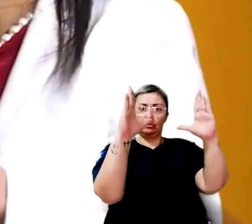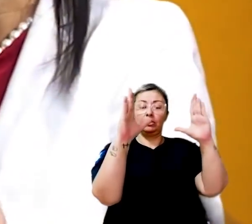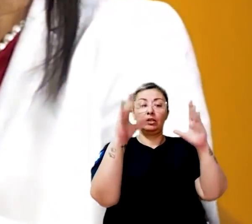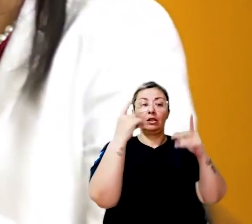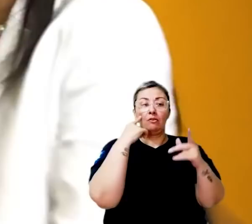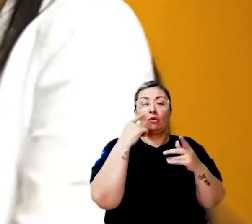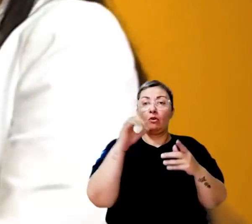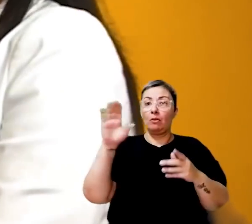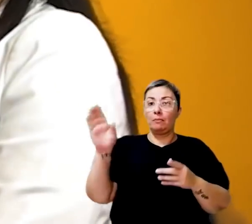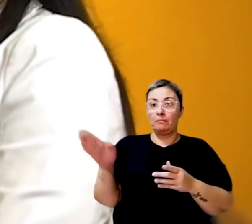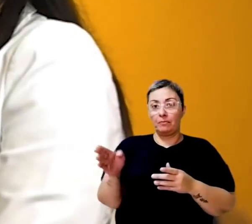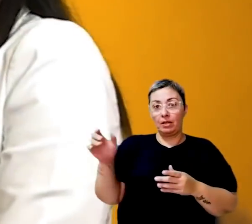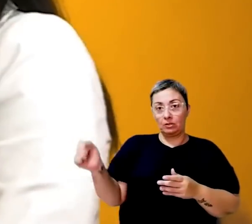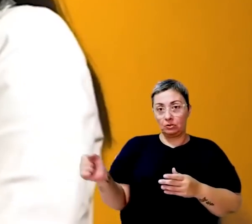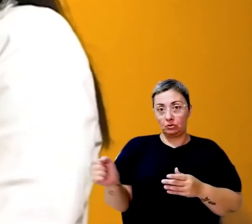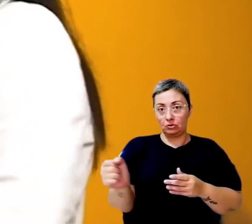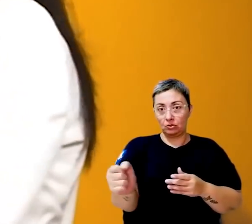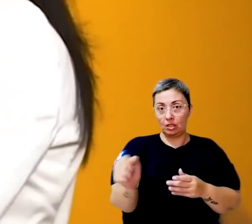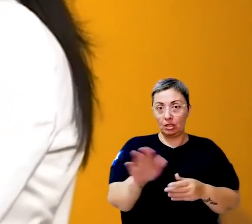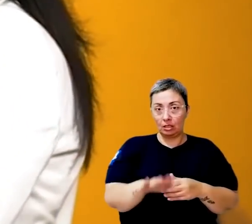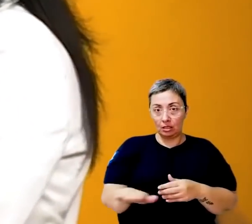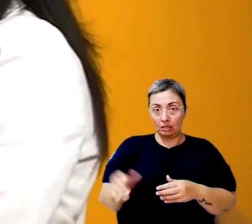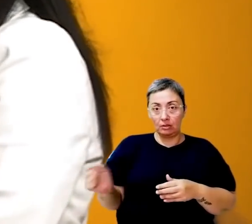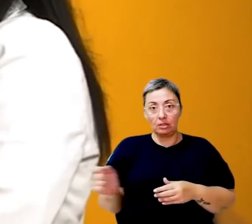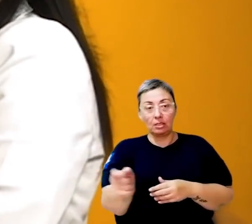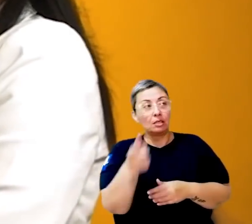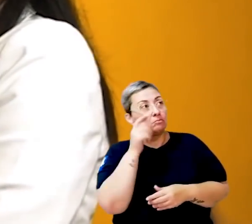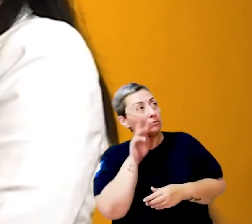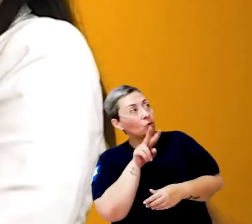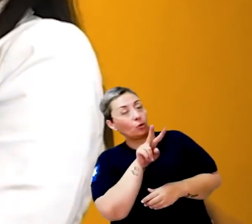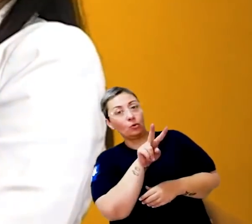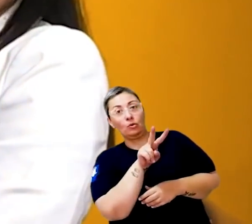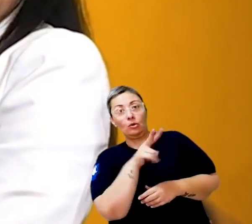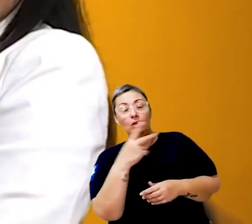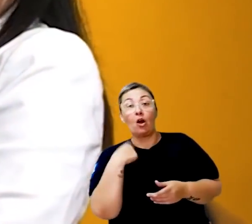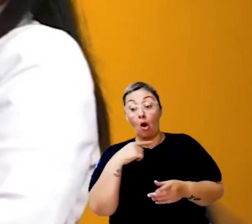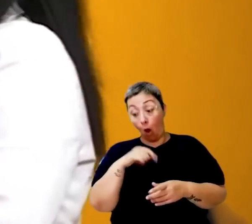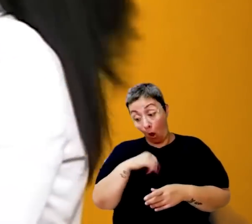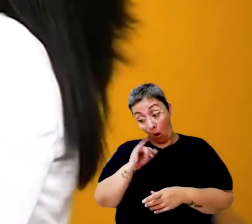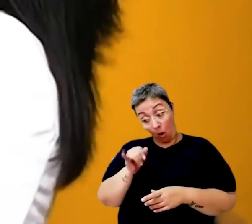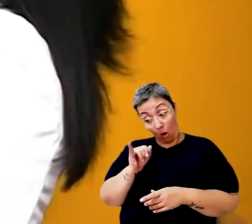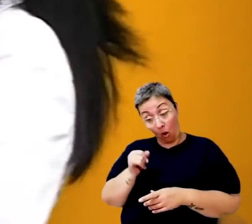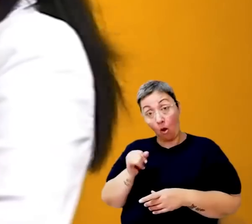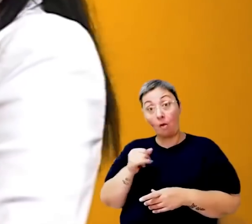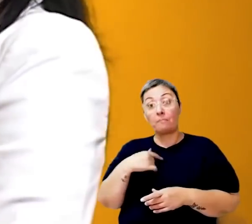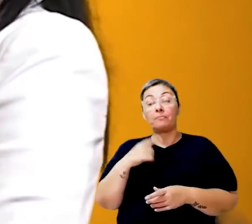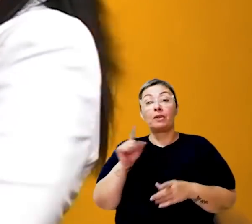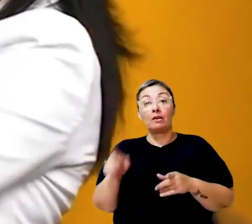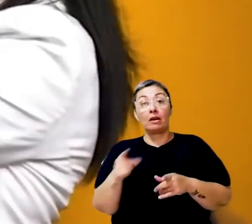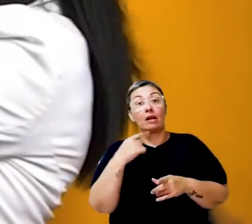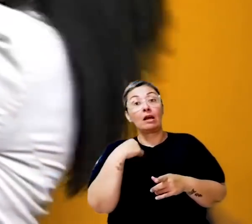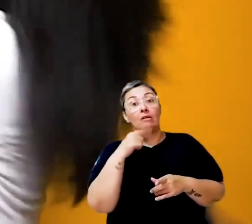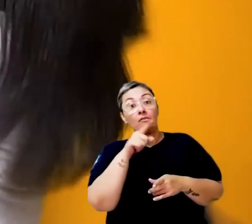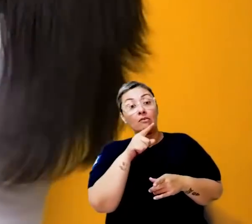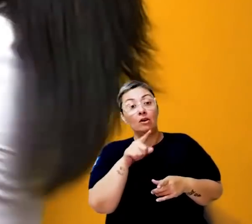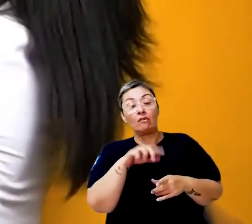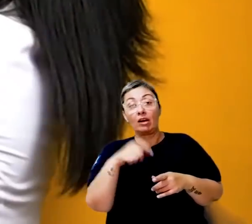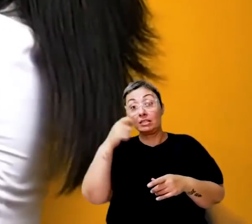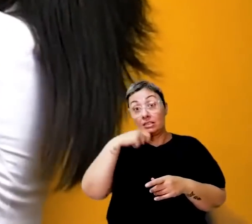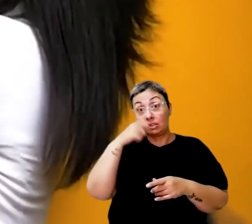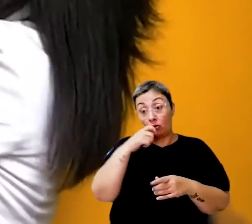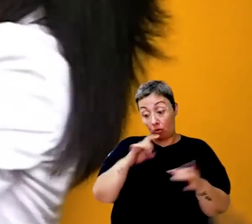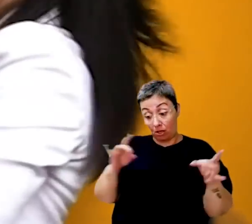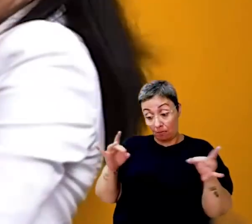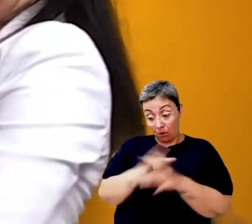eu vou trazer a criança, né, para visitar esse quadro e vou dizer a ela: olha, você escovou